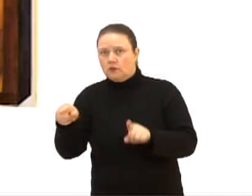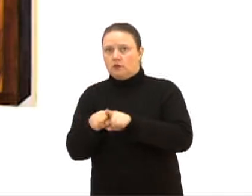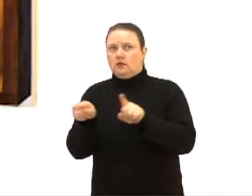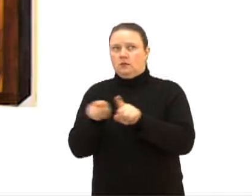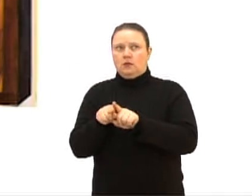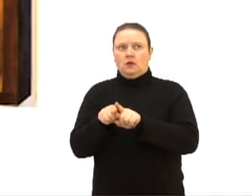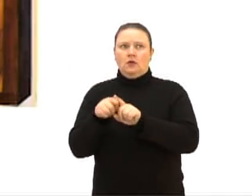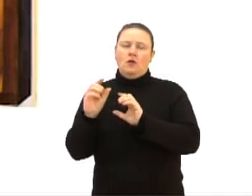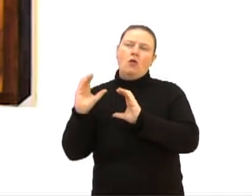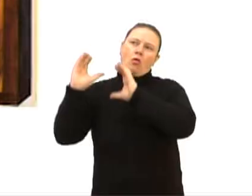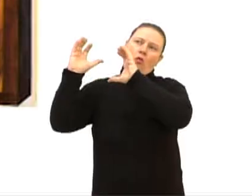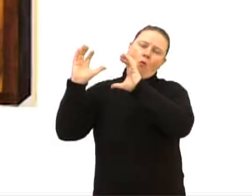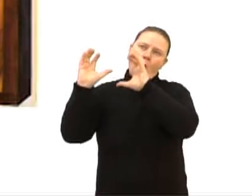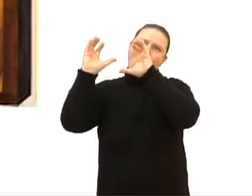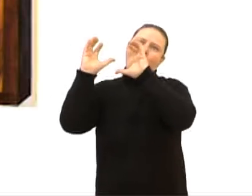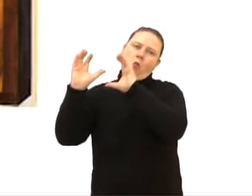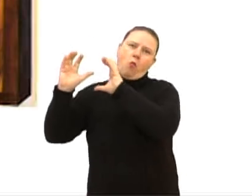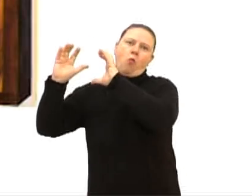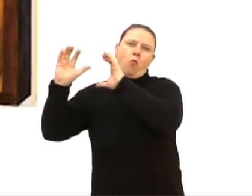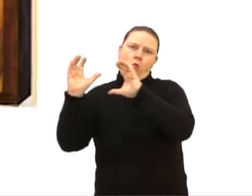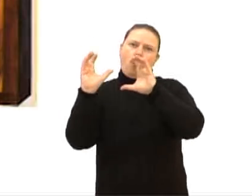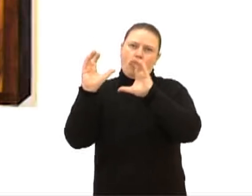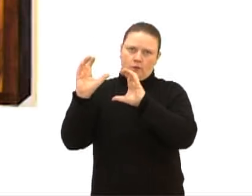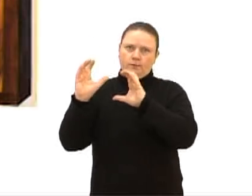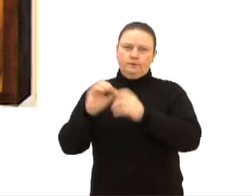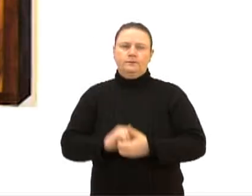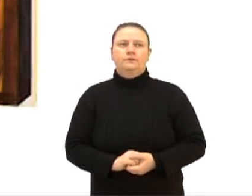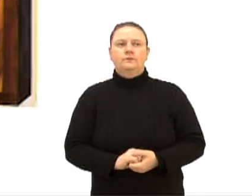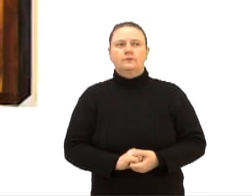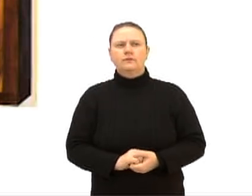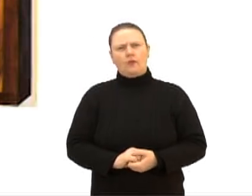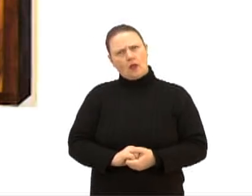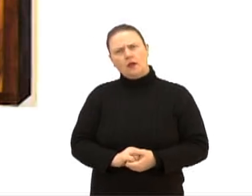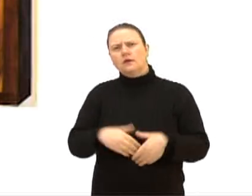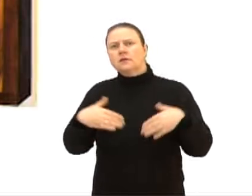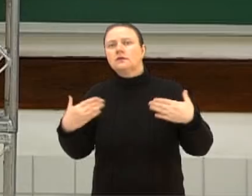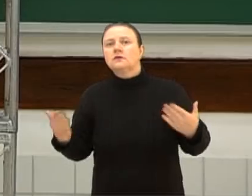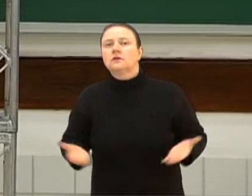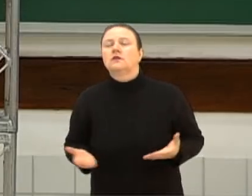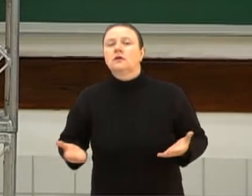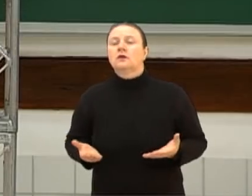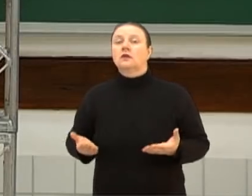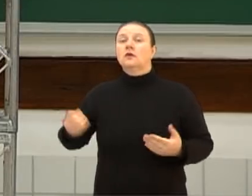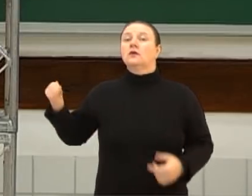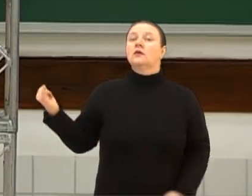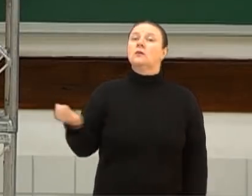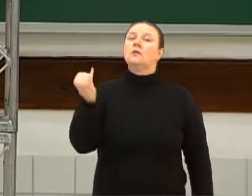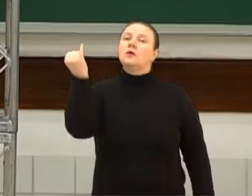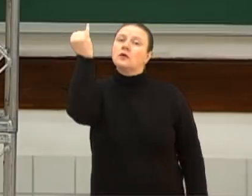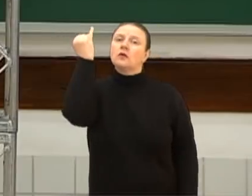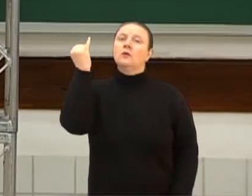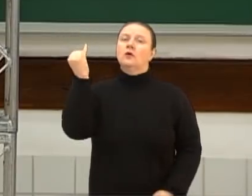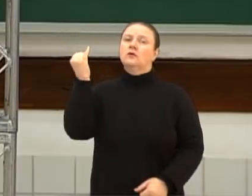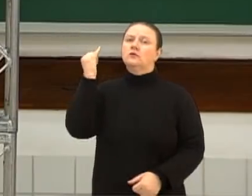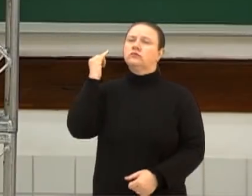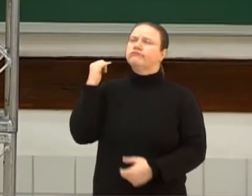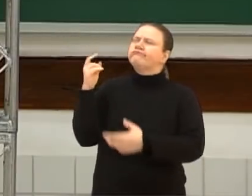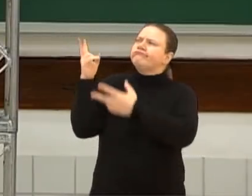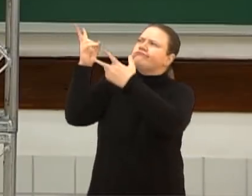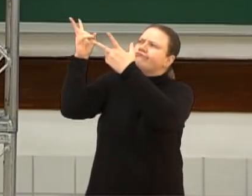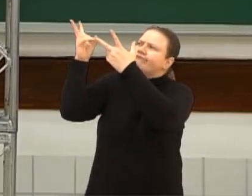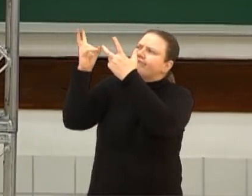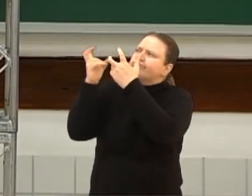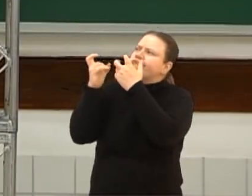objetos e estão em deslocamento, tá bom? Então, é muito importante, quando nós observarmos a